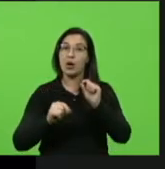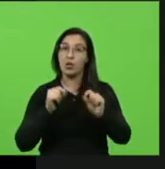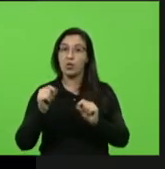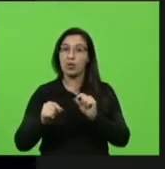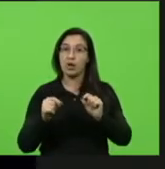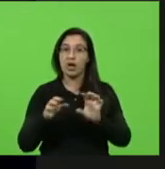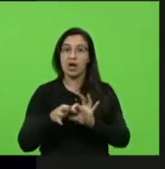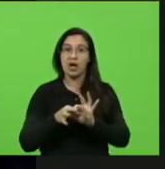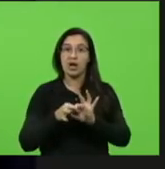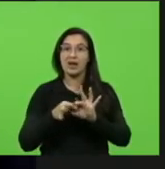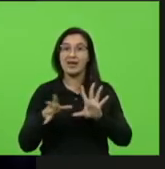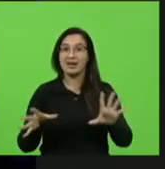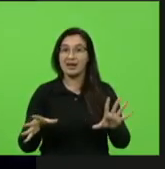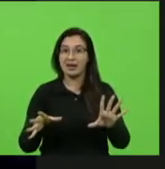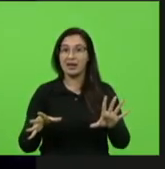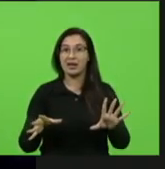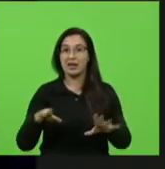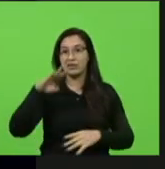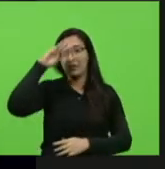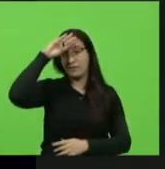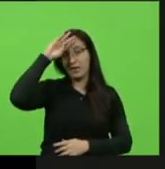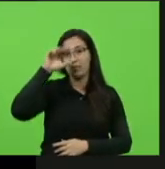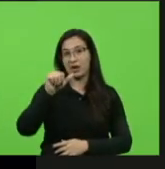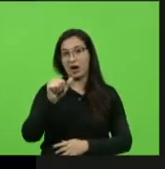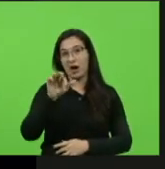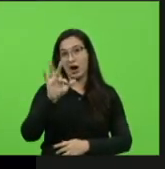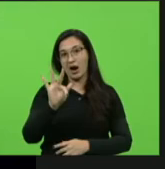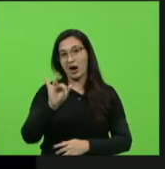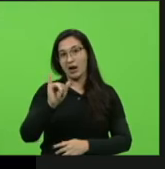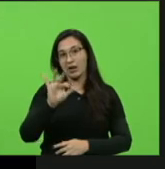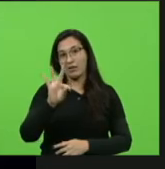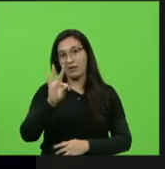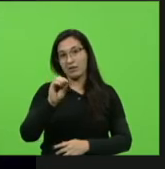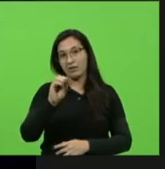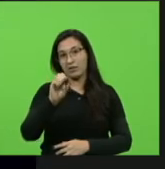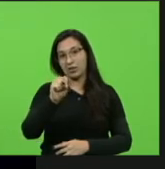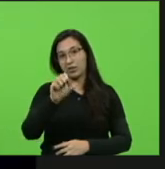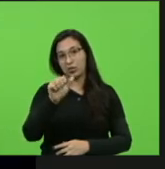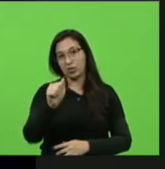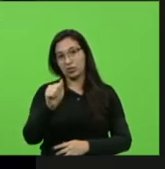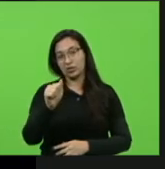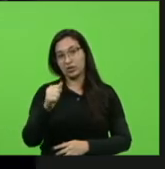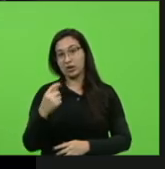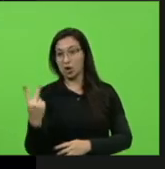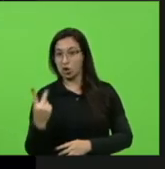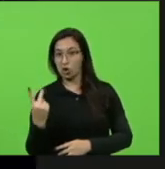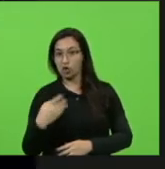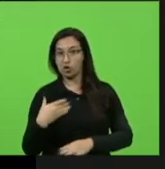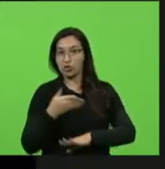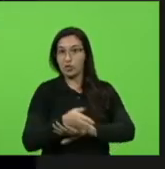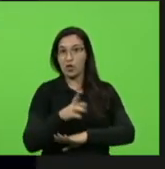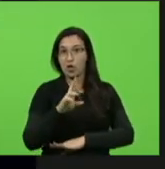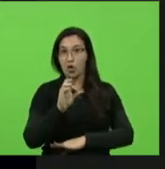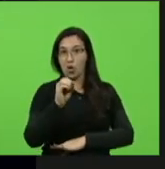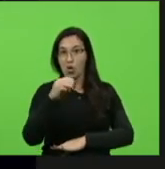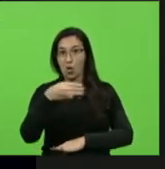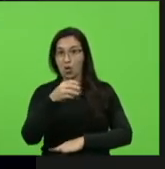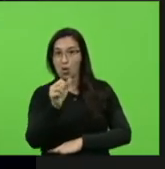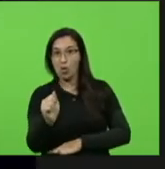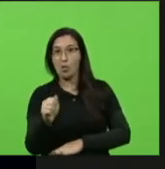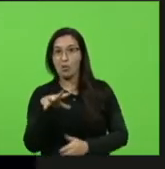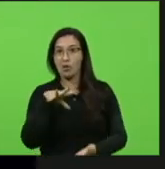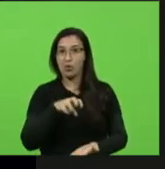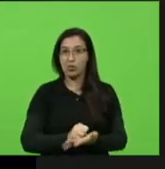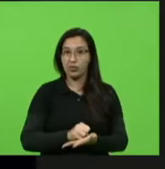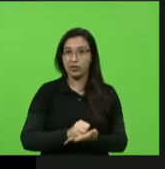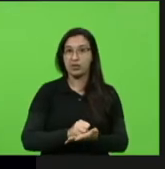livre de febre aftosa sem vacina. Quando estivemos em Roma, eu e o Felipe, para contratar o Dr.